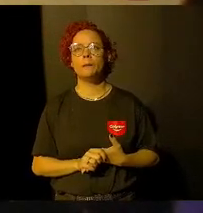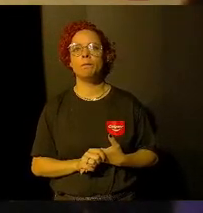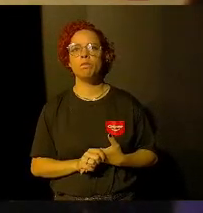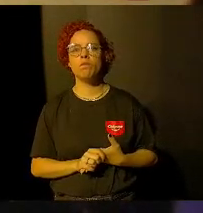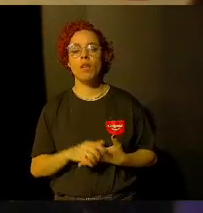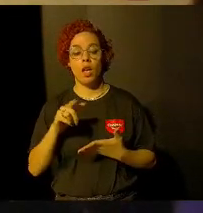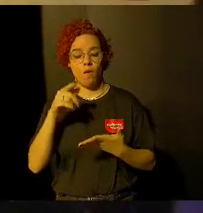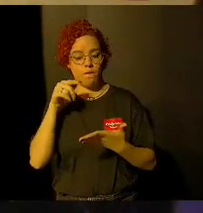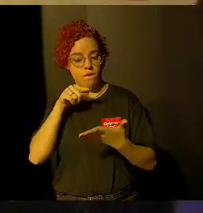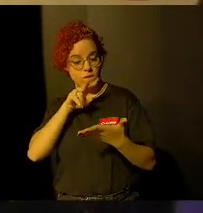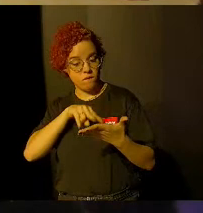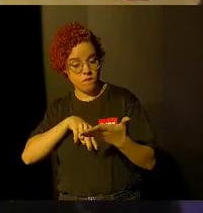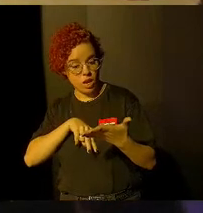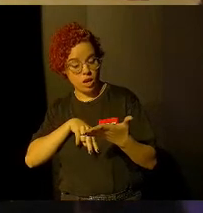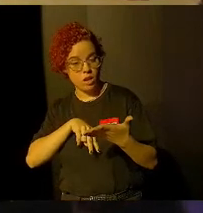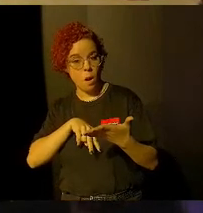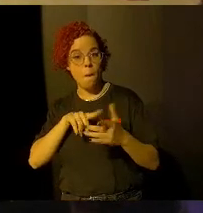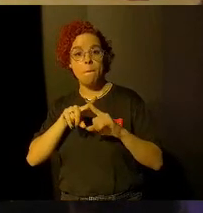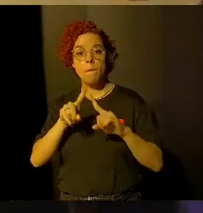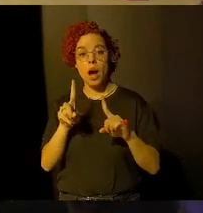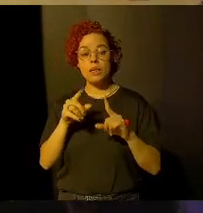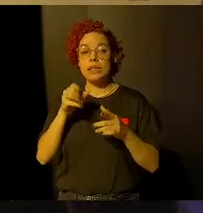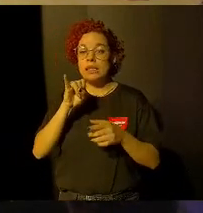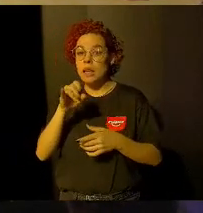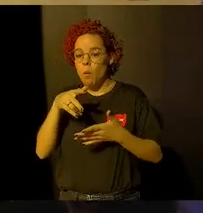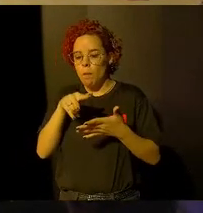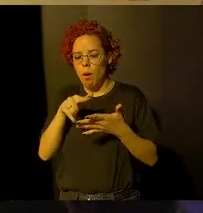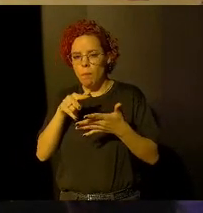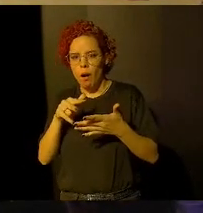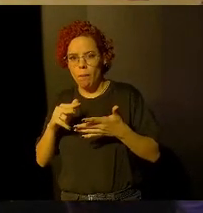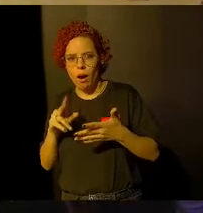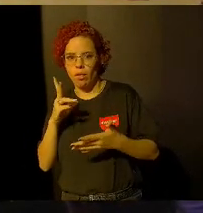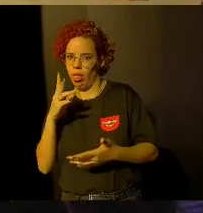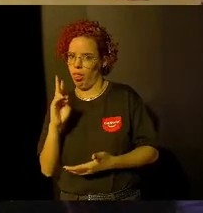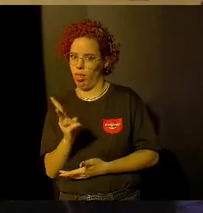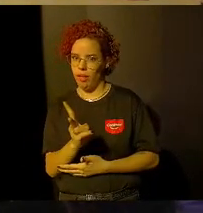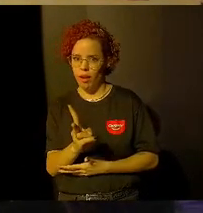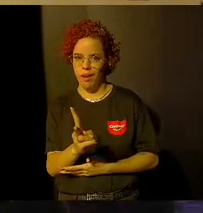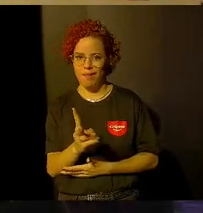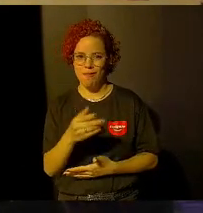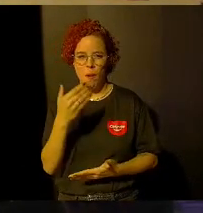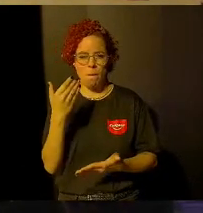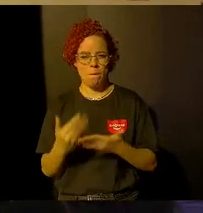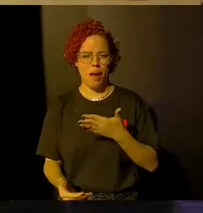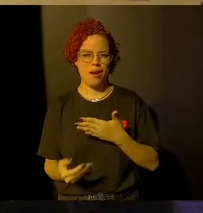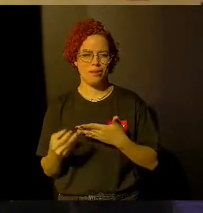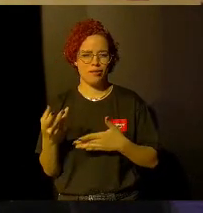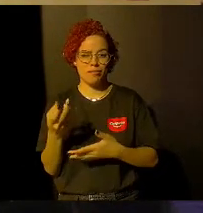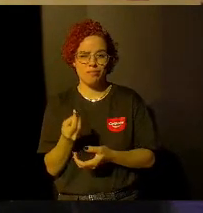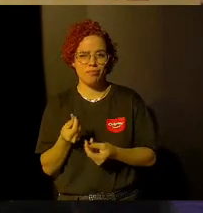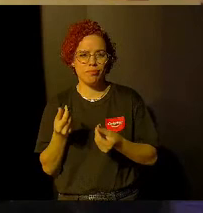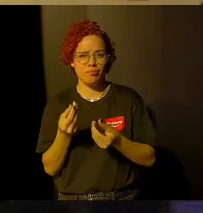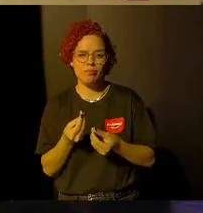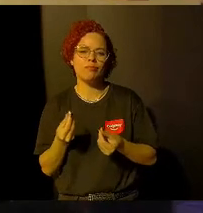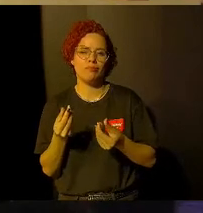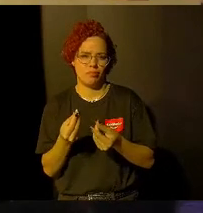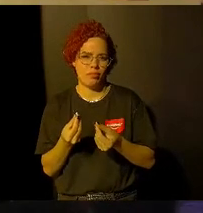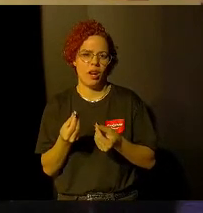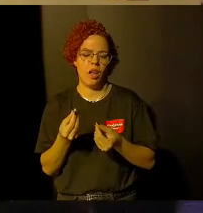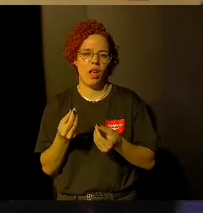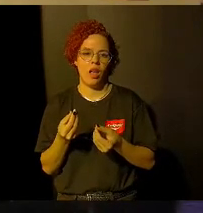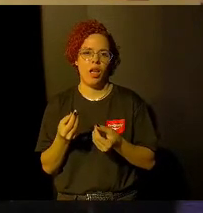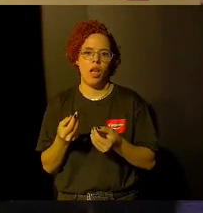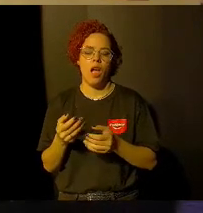ruim também perde o a ideia Inicial que te levou ali eu acho que às vezes dá uma afastada e voltar depois